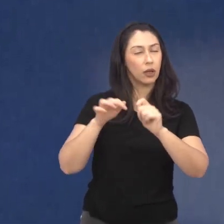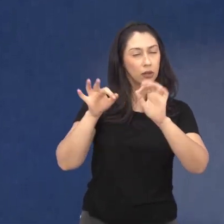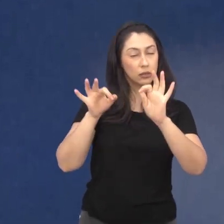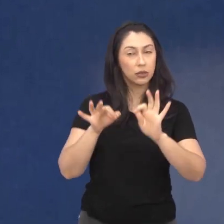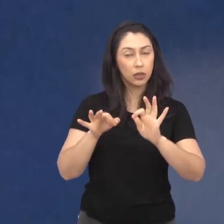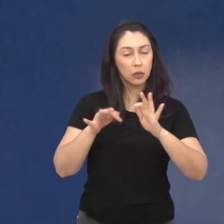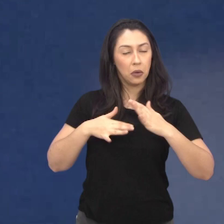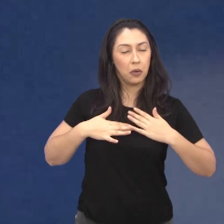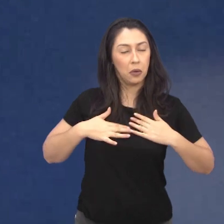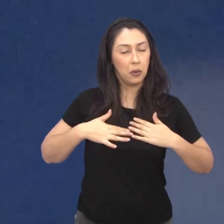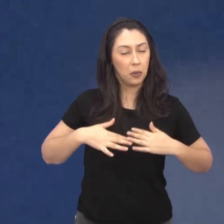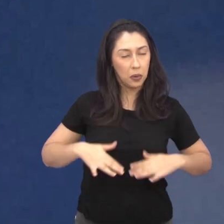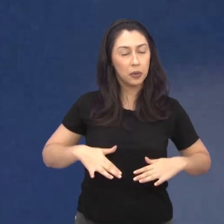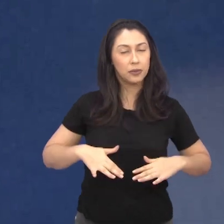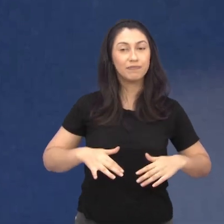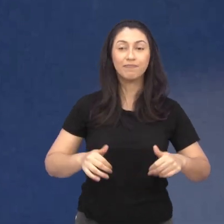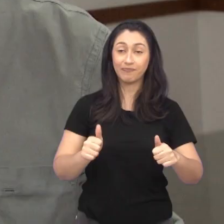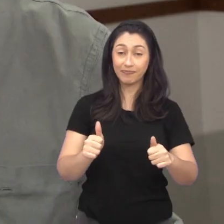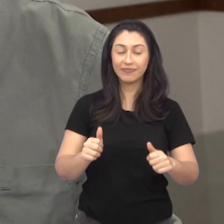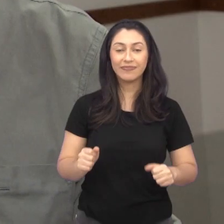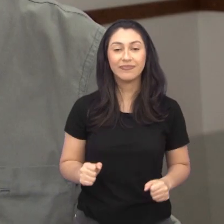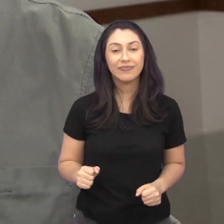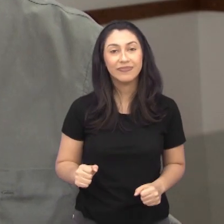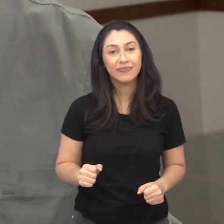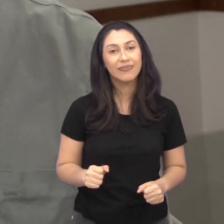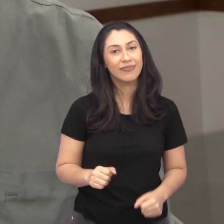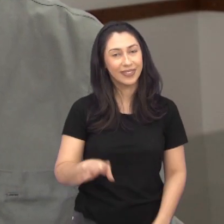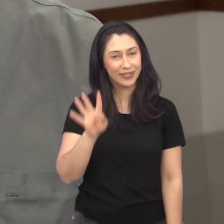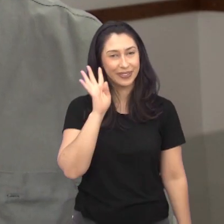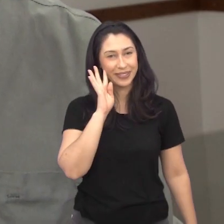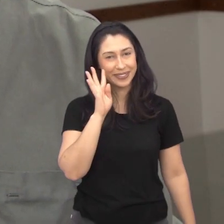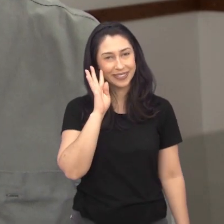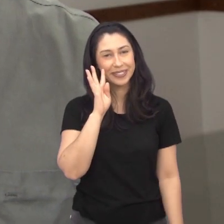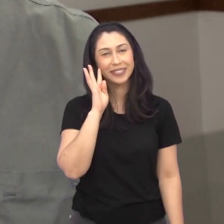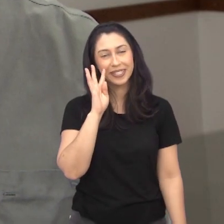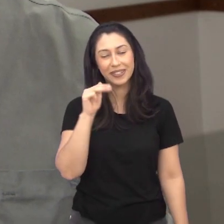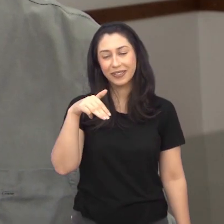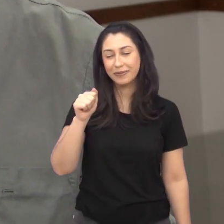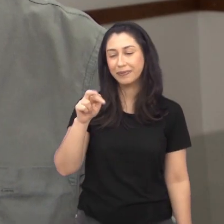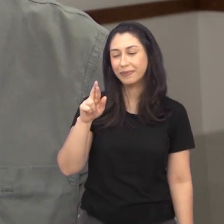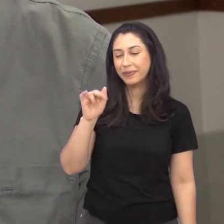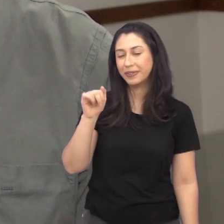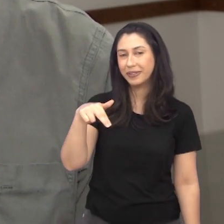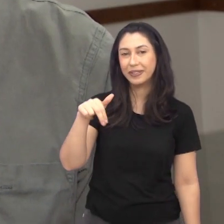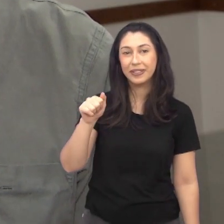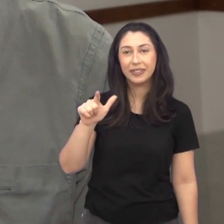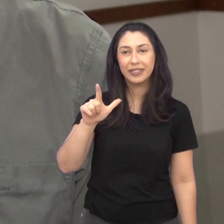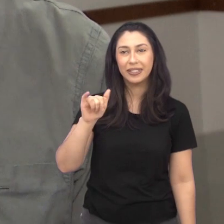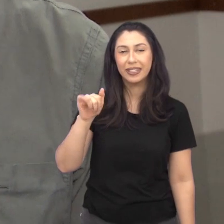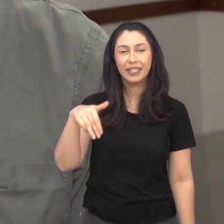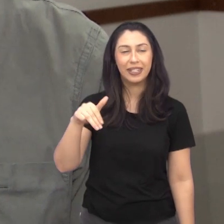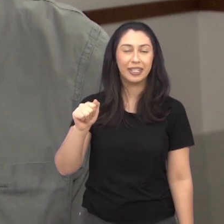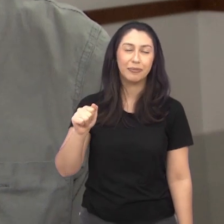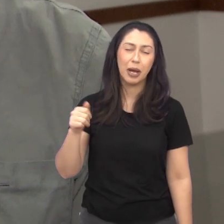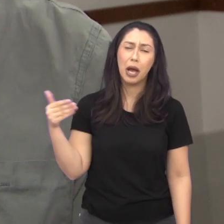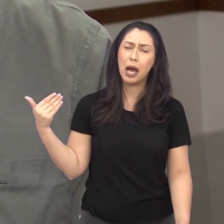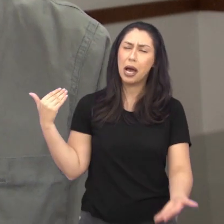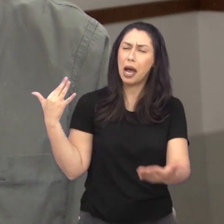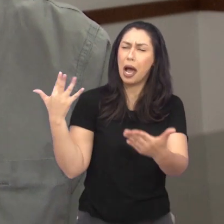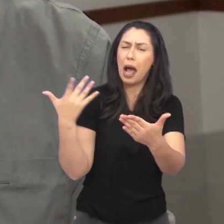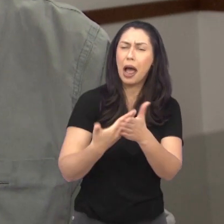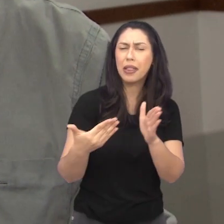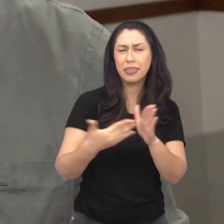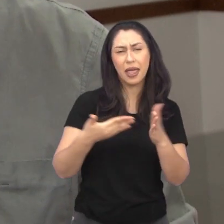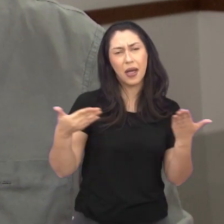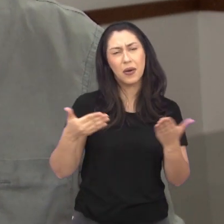deixar isso afetar, né? Mas foi bacana. Marina Lima está aí até hoje fazendo shows. De vez em